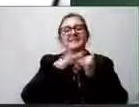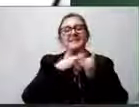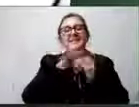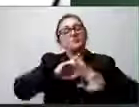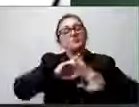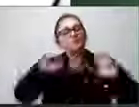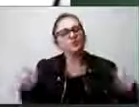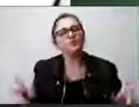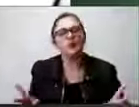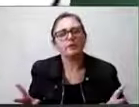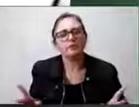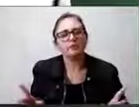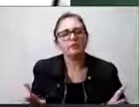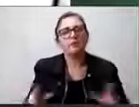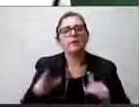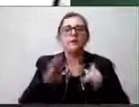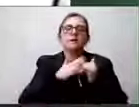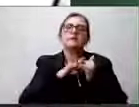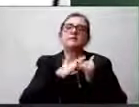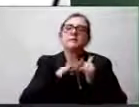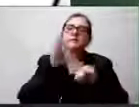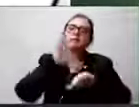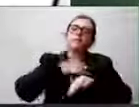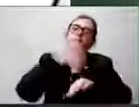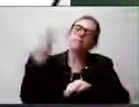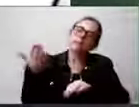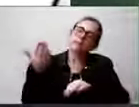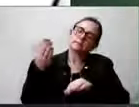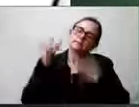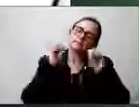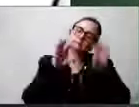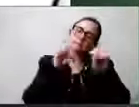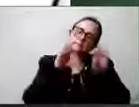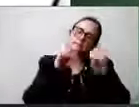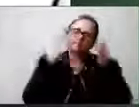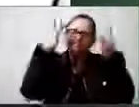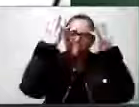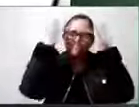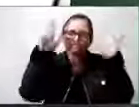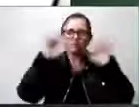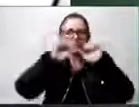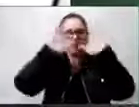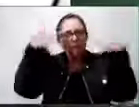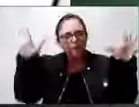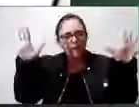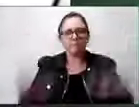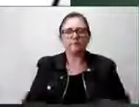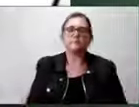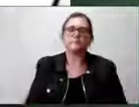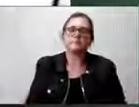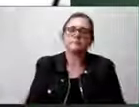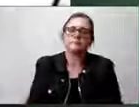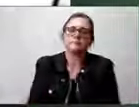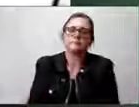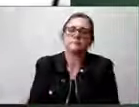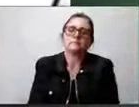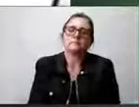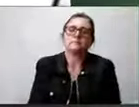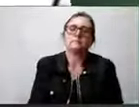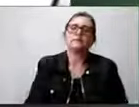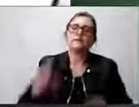né? Estratégias mais educativas. Eu não sei se ficou claro, né? A questão de